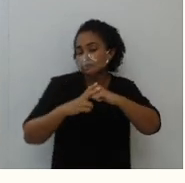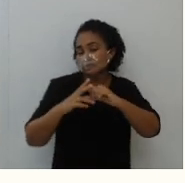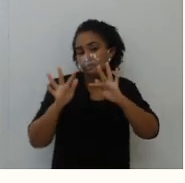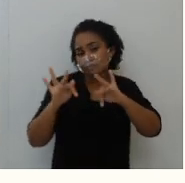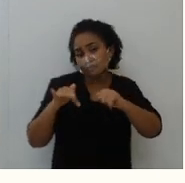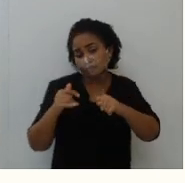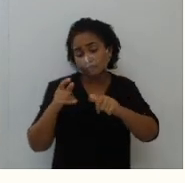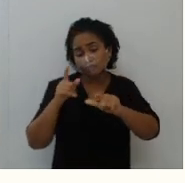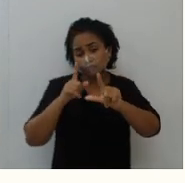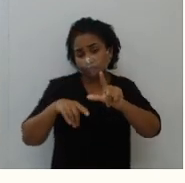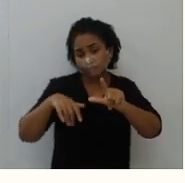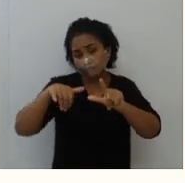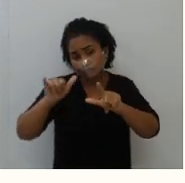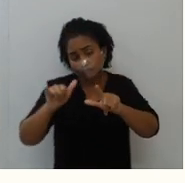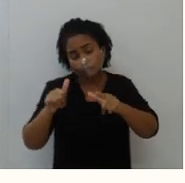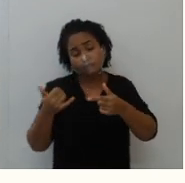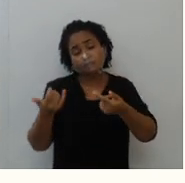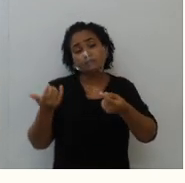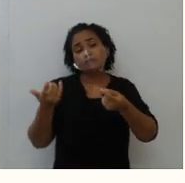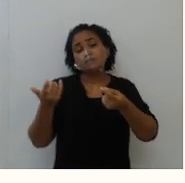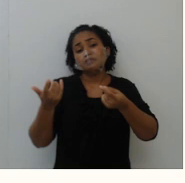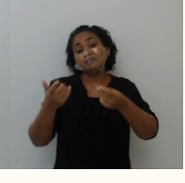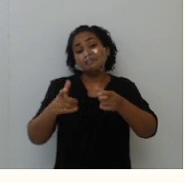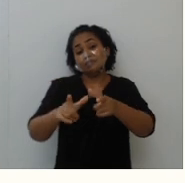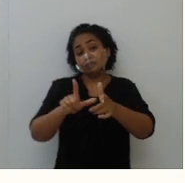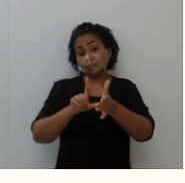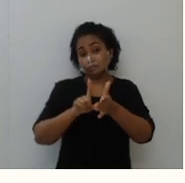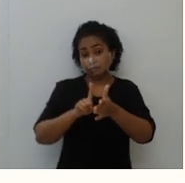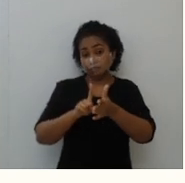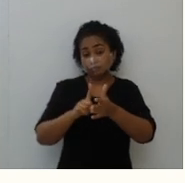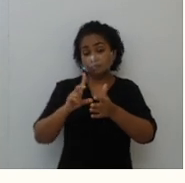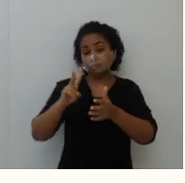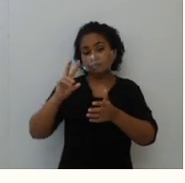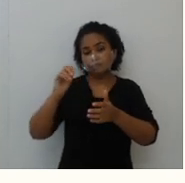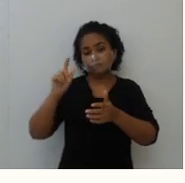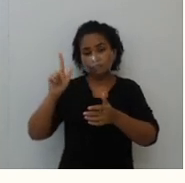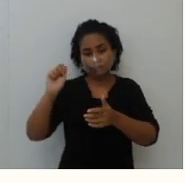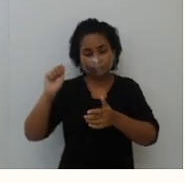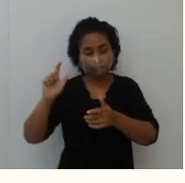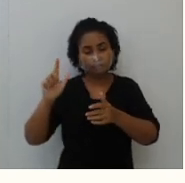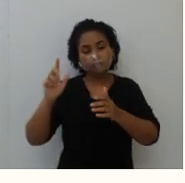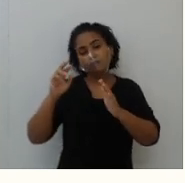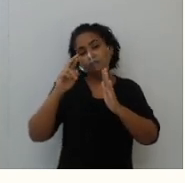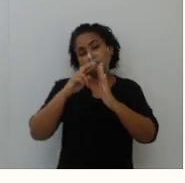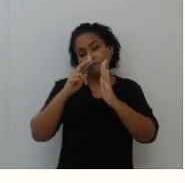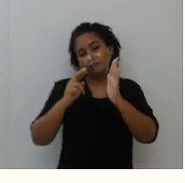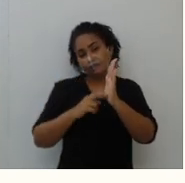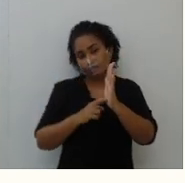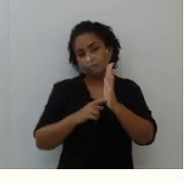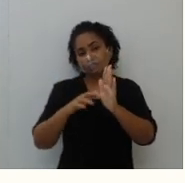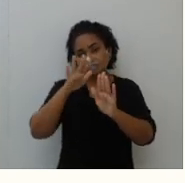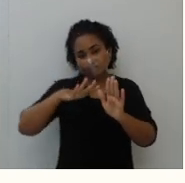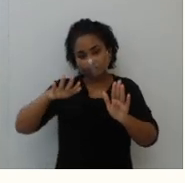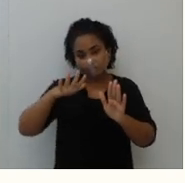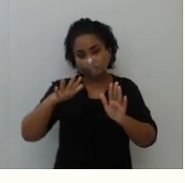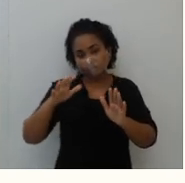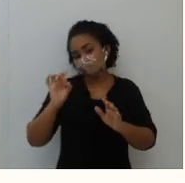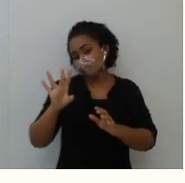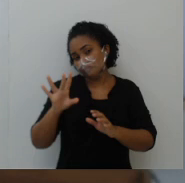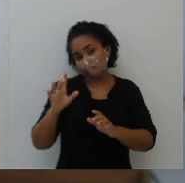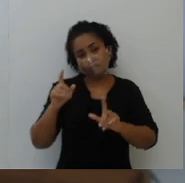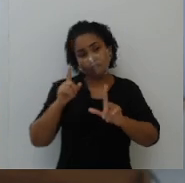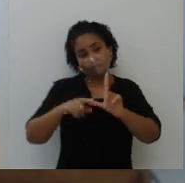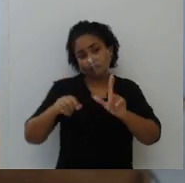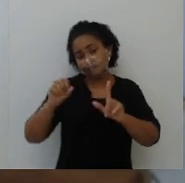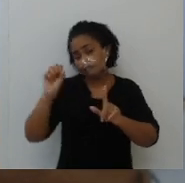com Y terminam, antes vem uma vogal, você só vai para a regra geral e acrescentar S. Ficou claro?